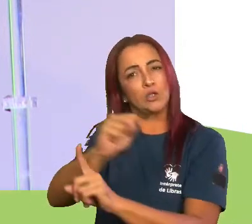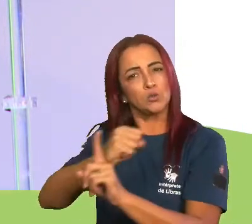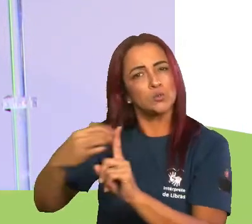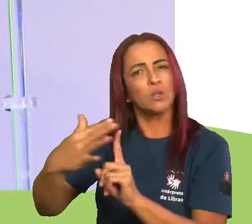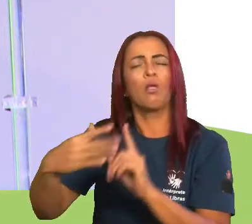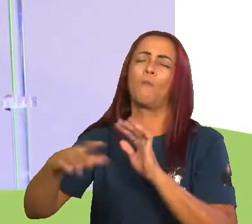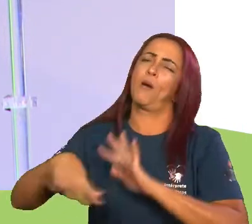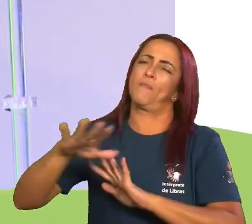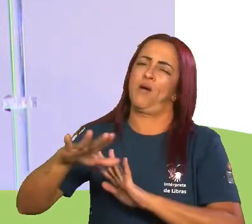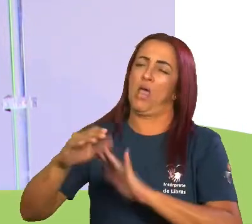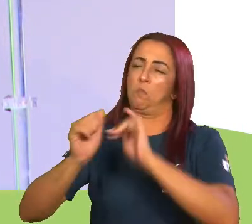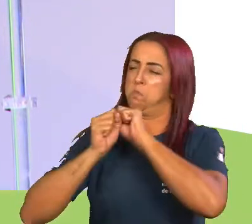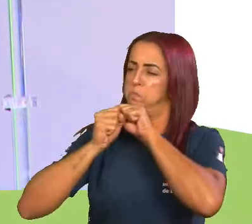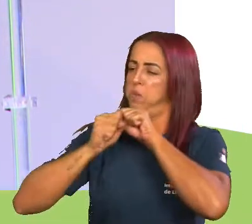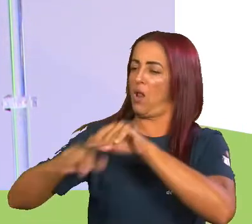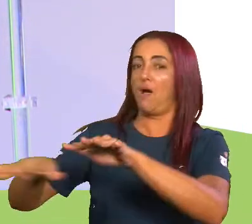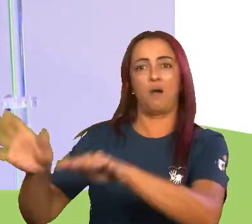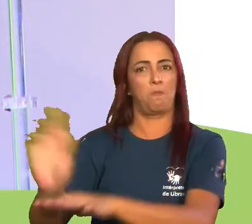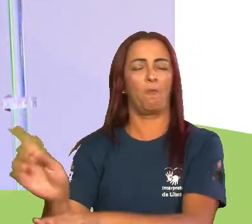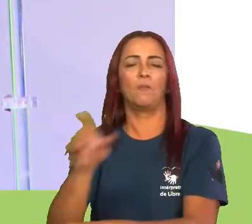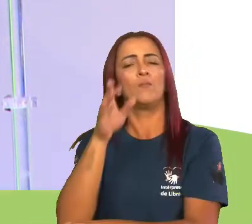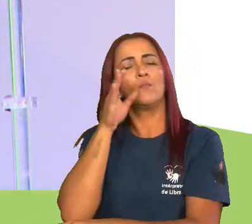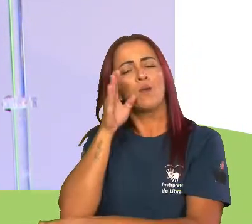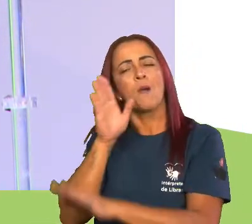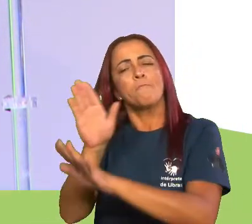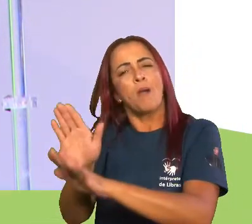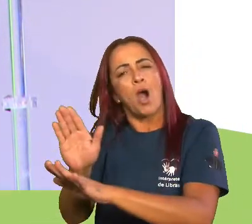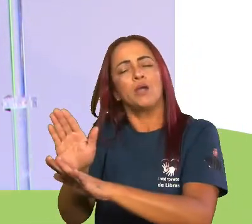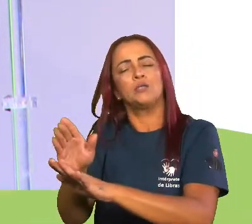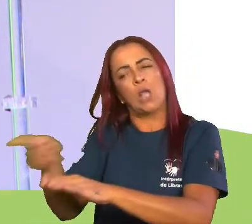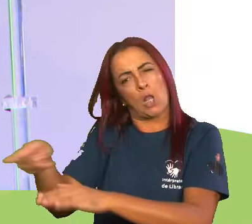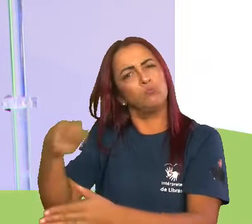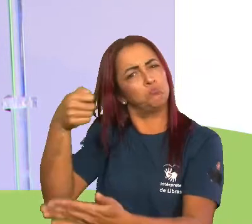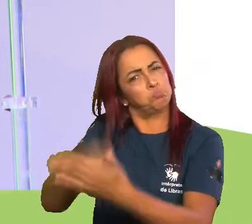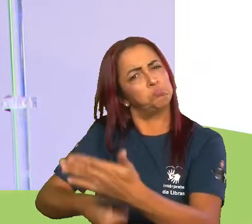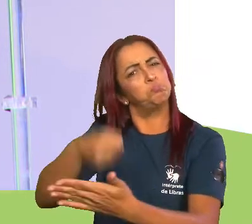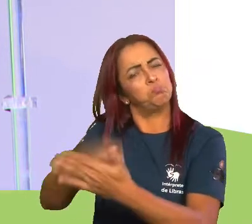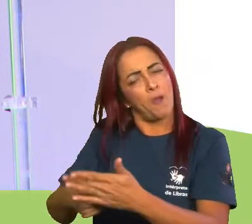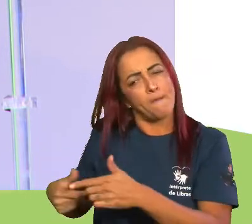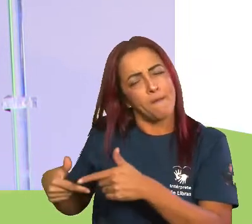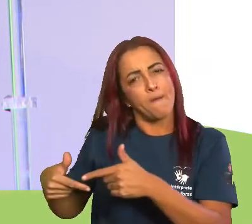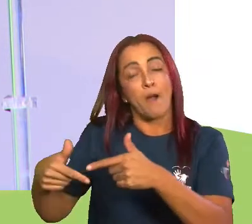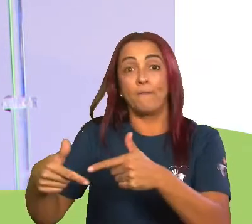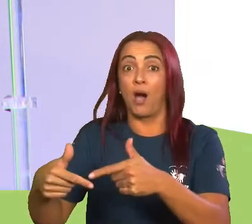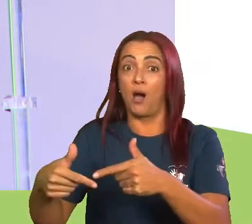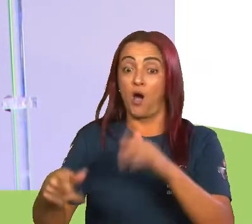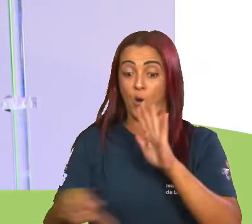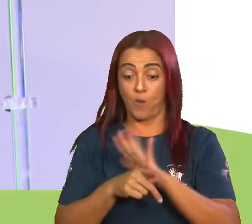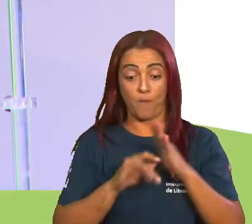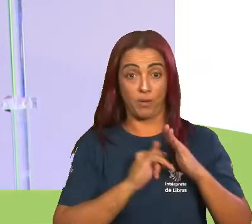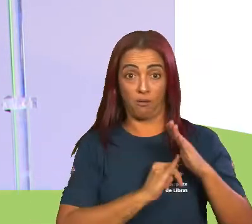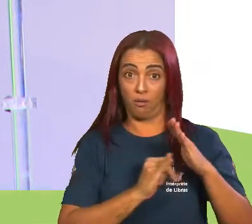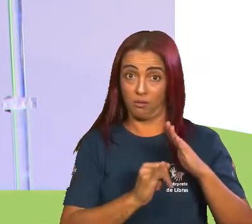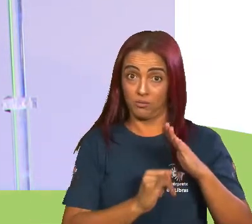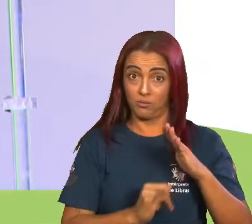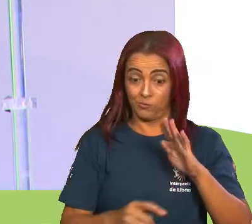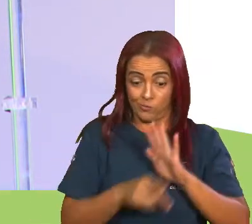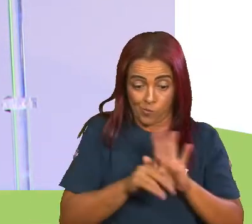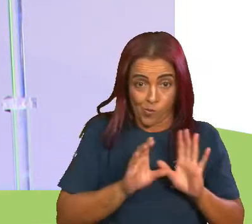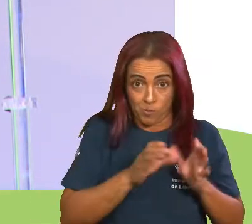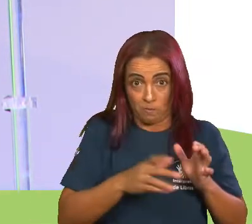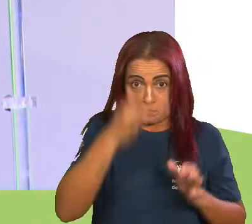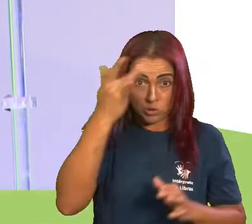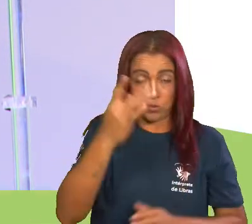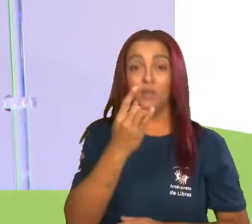divulgar, mas ele é uma pessoa que luta muito pelo Instituto de Cegos na Bahia. Então, Carlinhos,